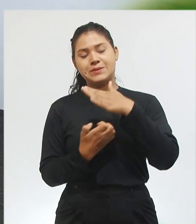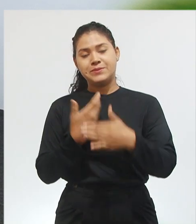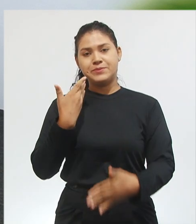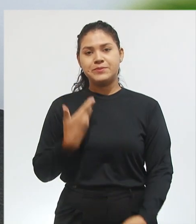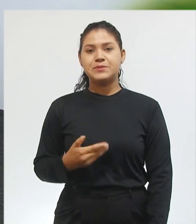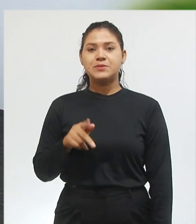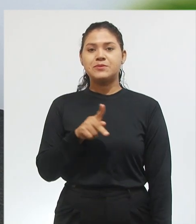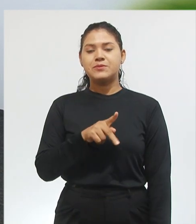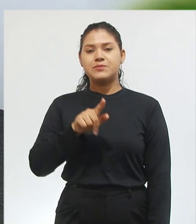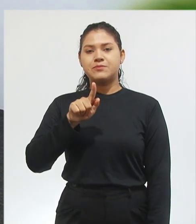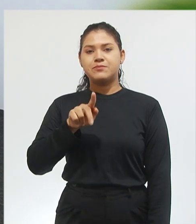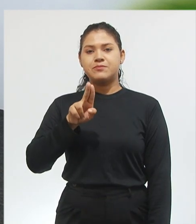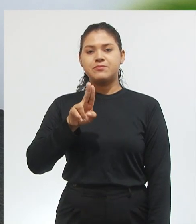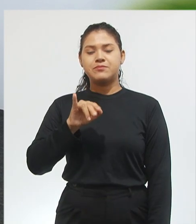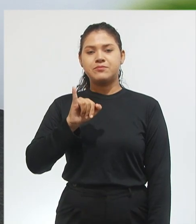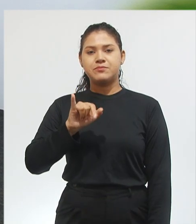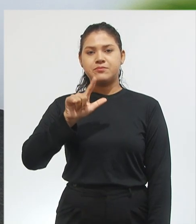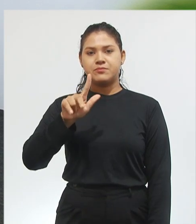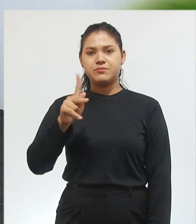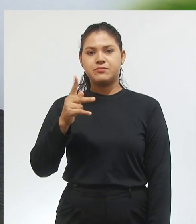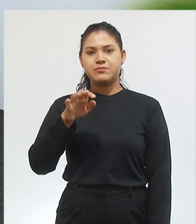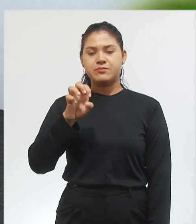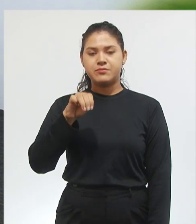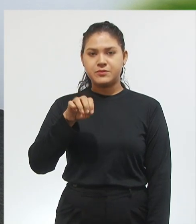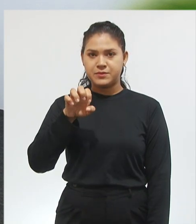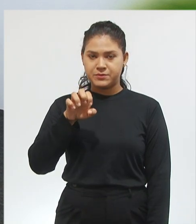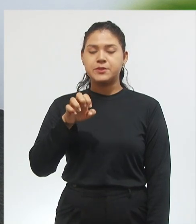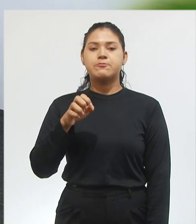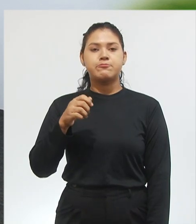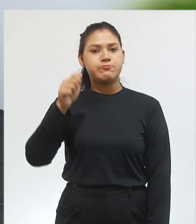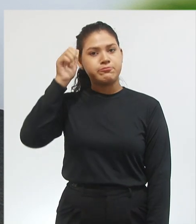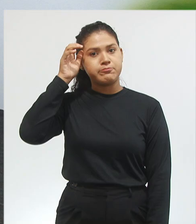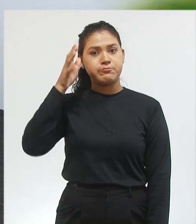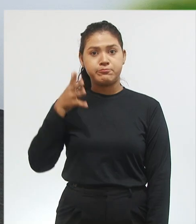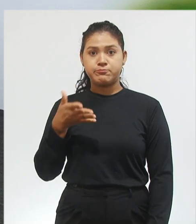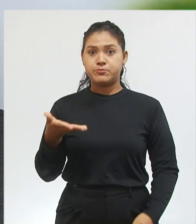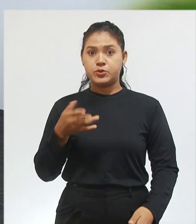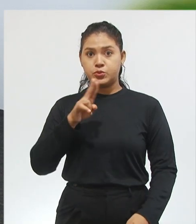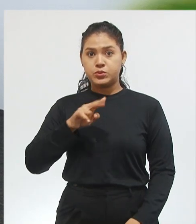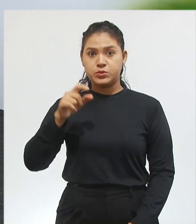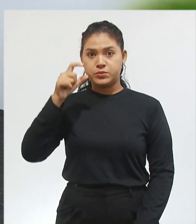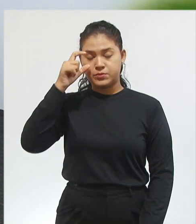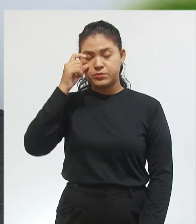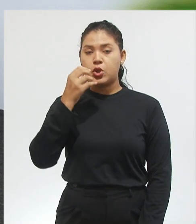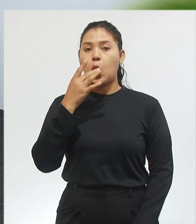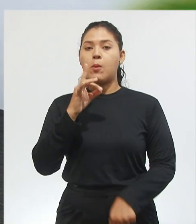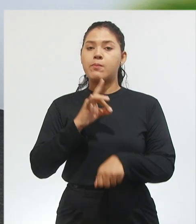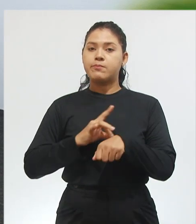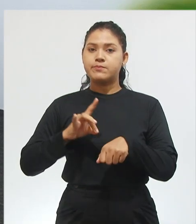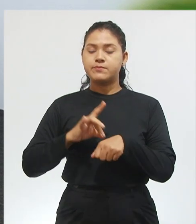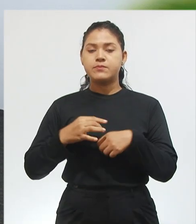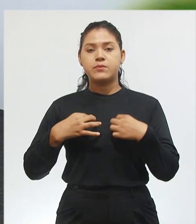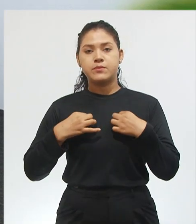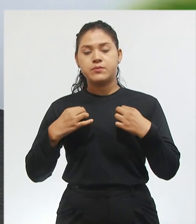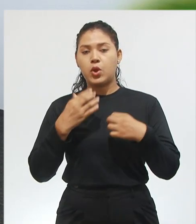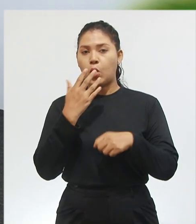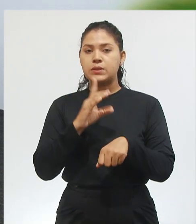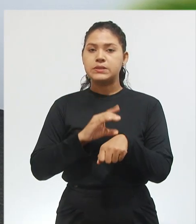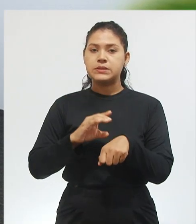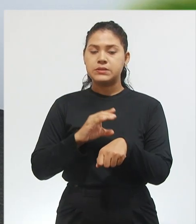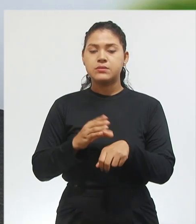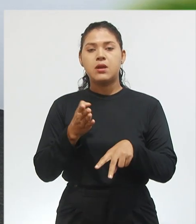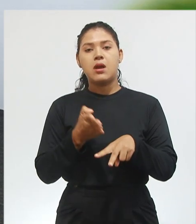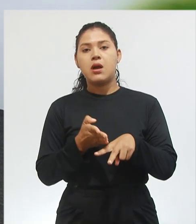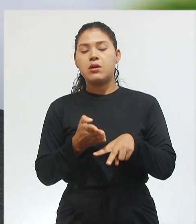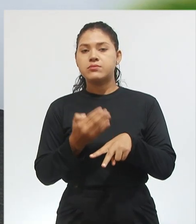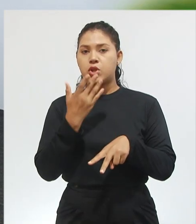Guilherme tadak e a partir de agora irei realizar minha áudi descrição estou utilizando óculos Preto camisa cinza calça